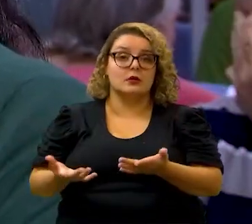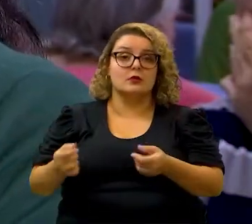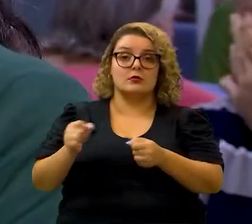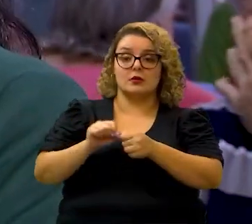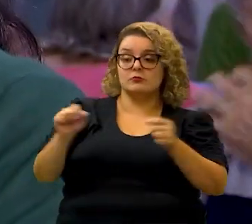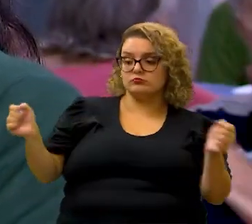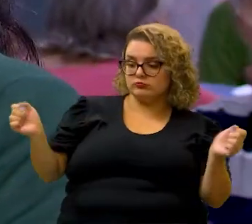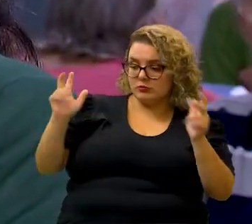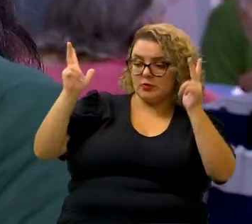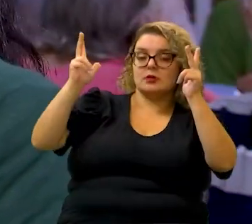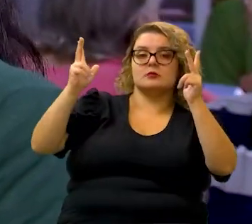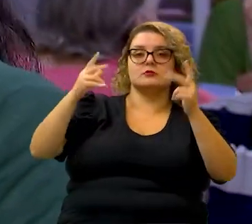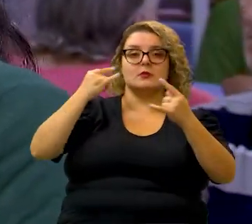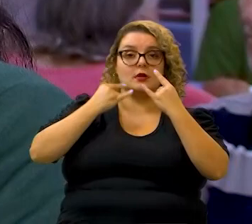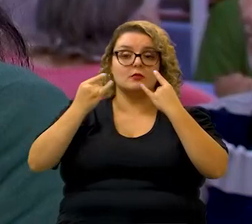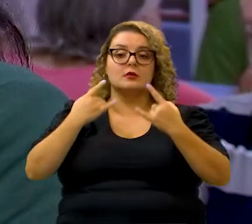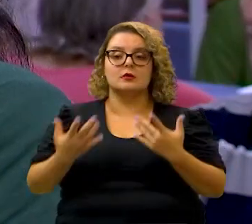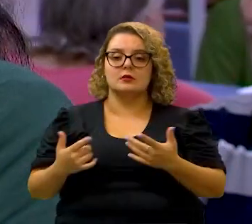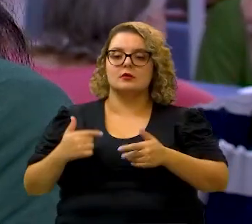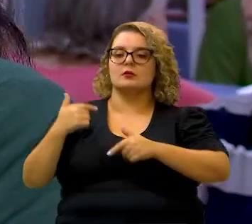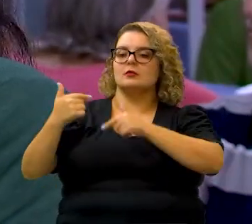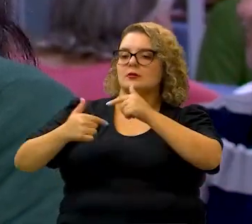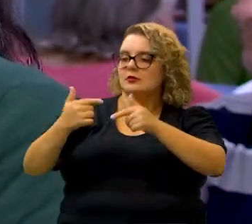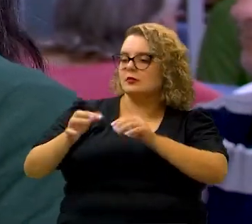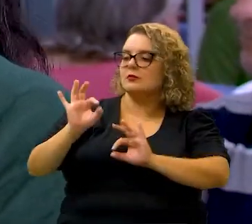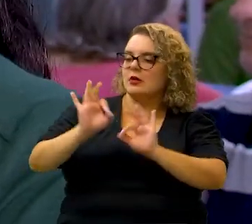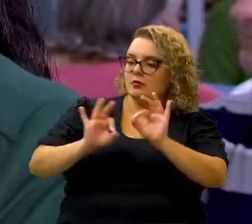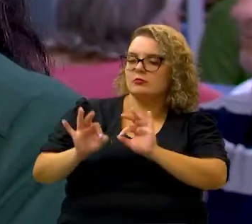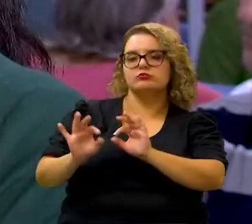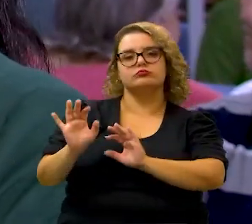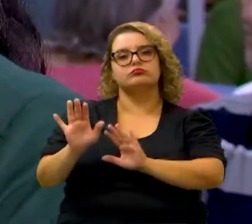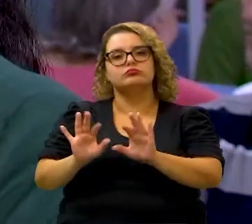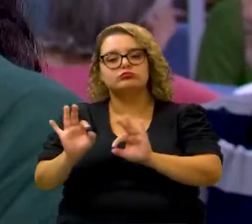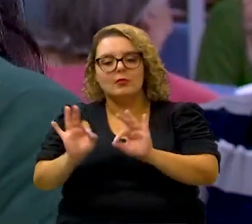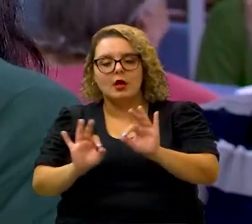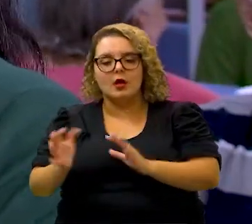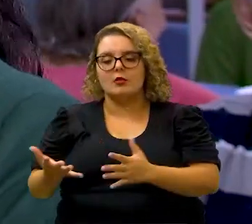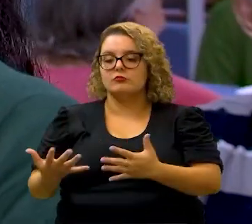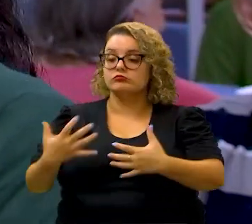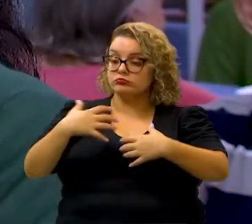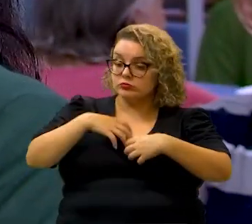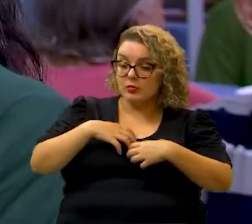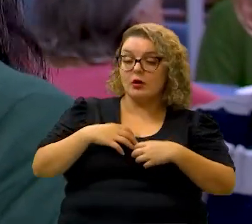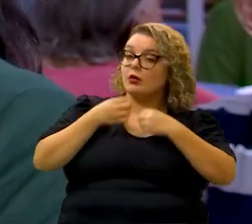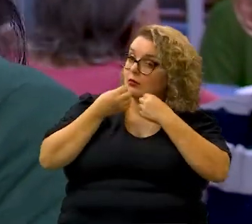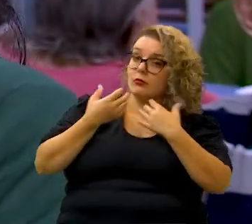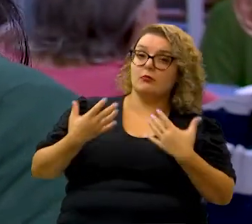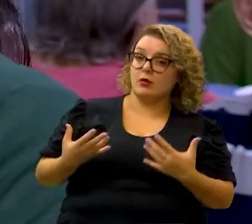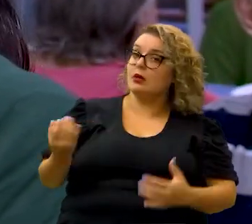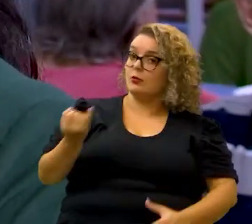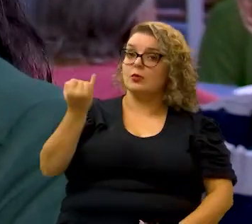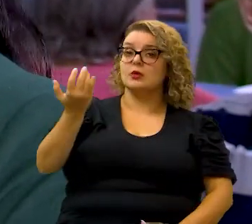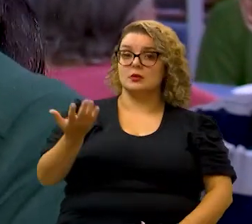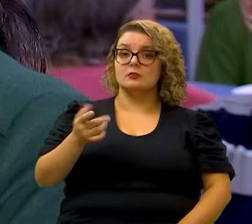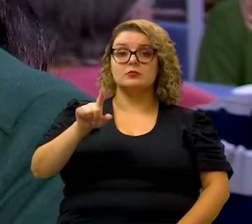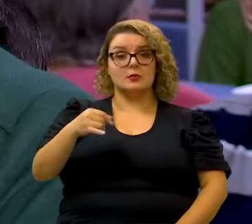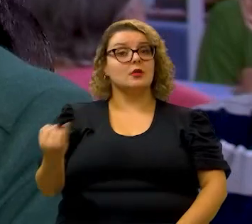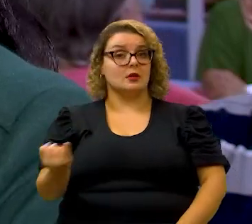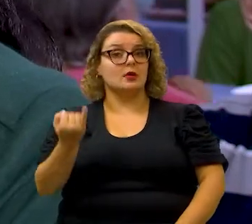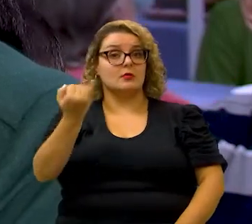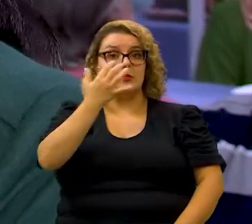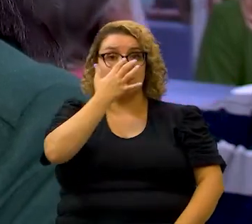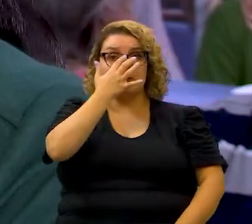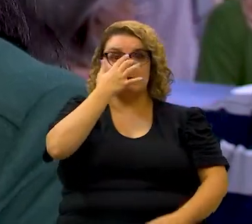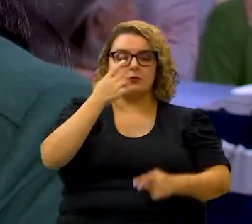oficina, eles acabam despertando isso. Estão trabalhando, confeccionando, produzindo, se sentem úteis,